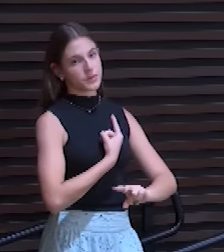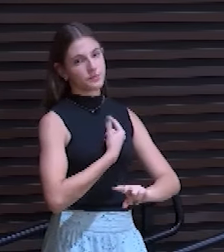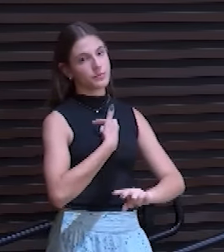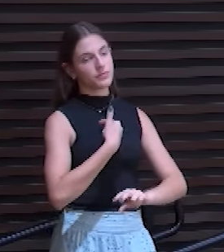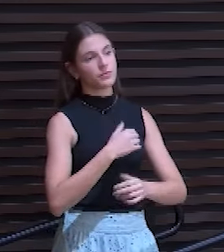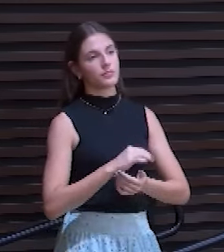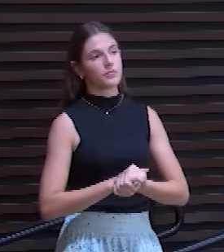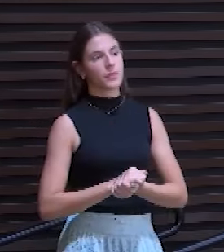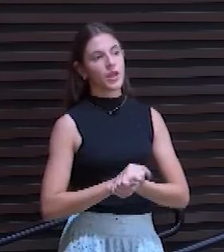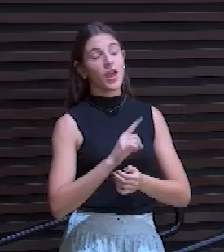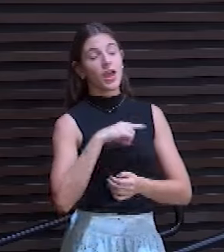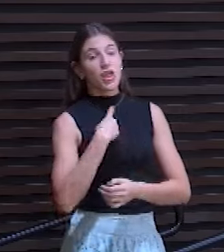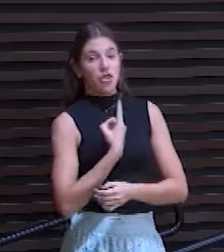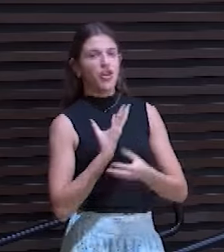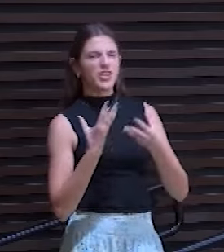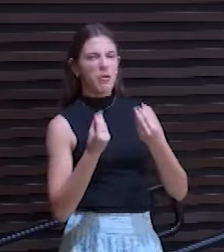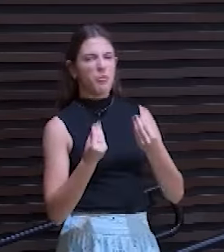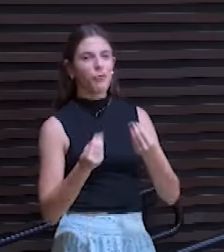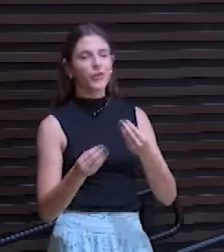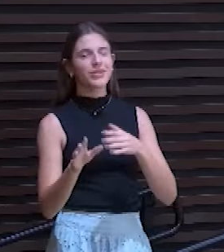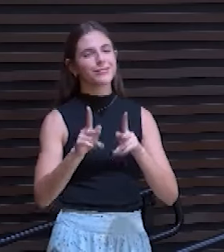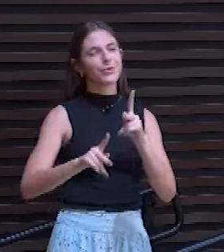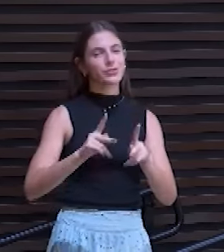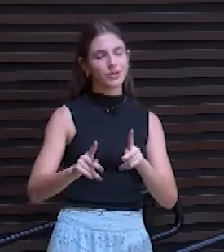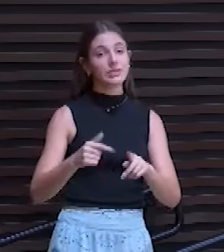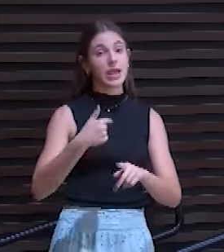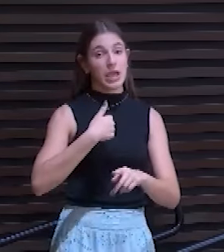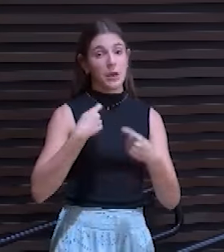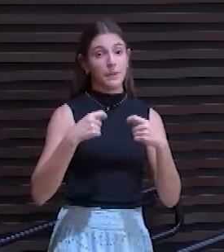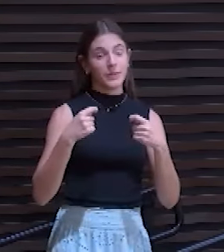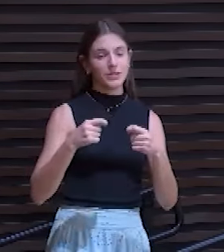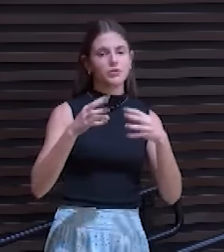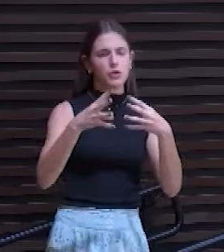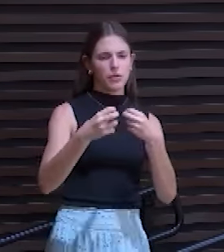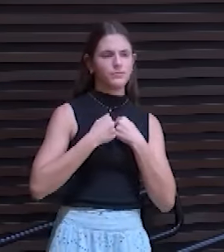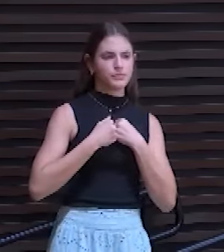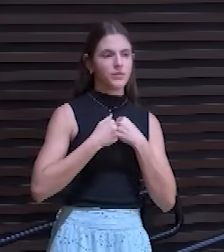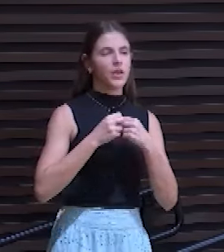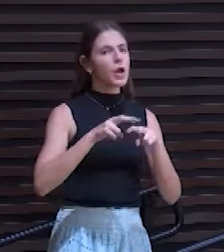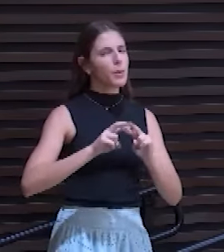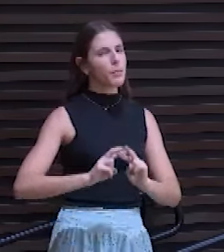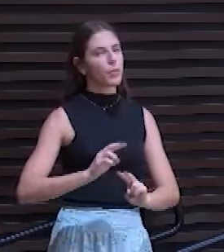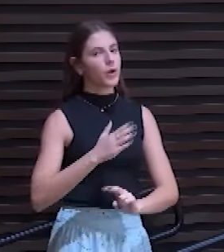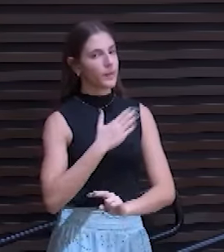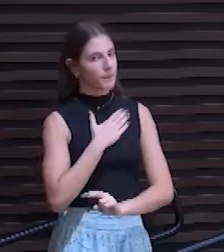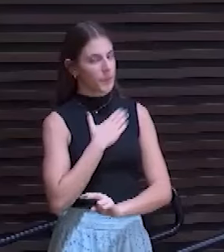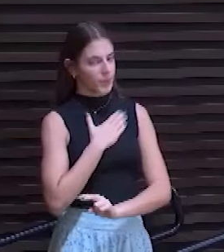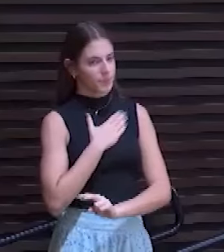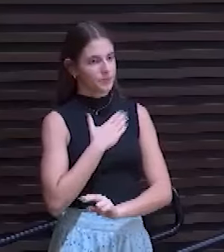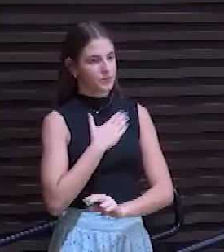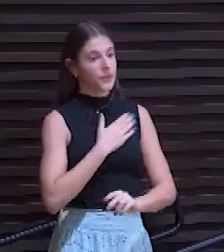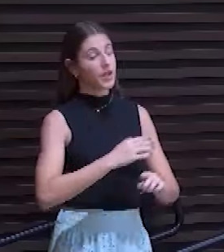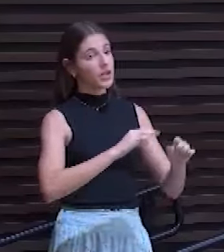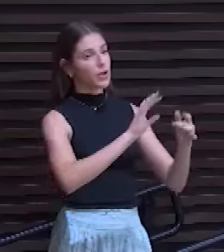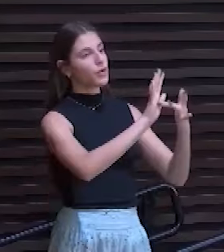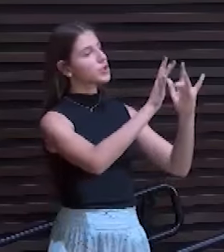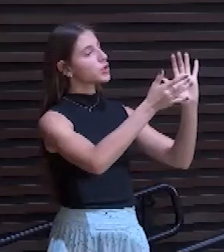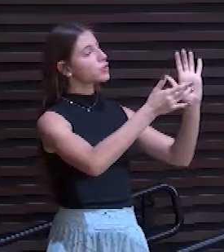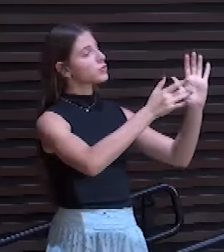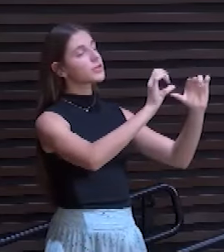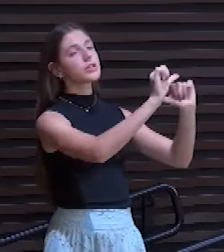nós é muita gente, eu preciso tomar posse que foi por mim. Aquele que não conheceu o pecado, Ele se fez pecado por mim,